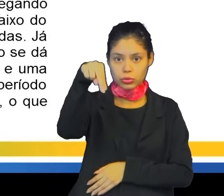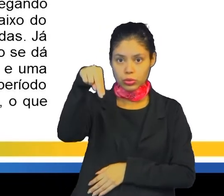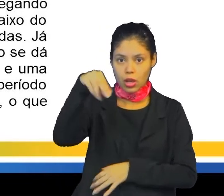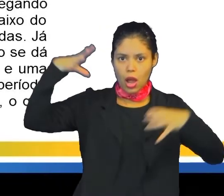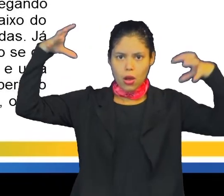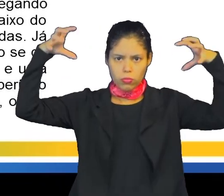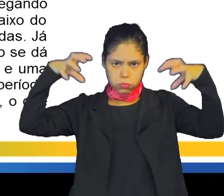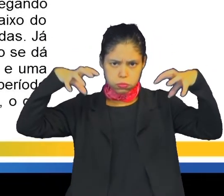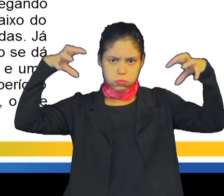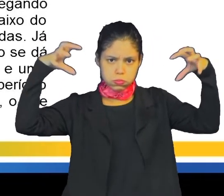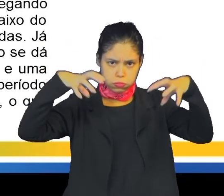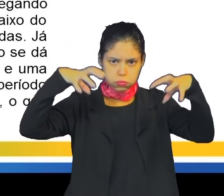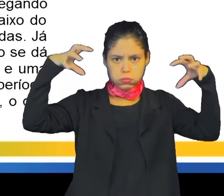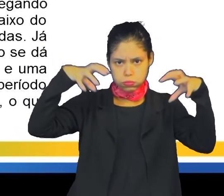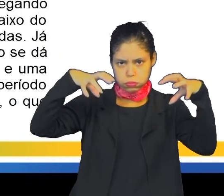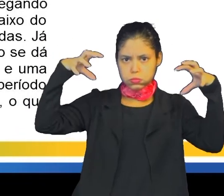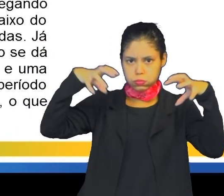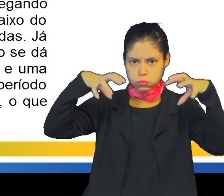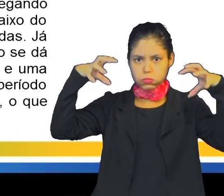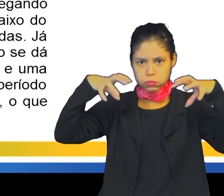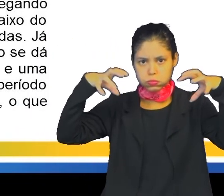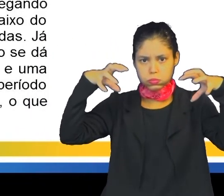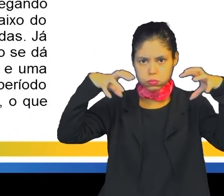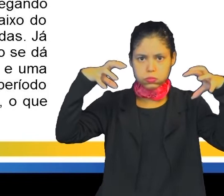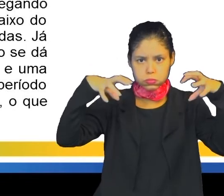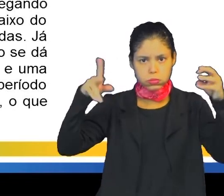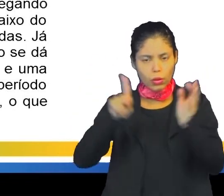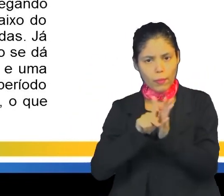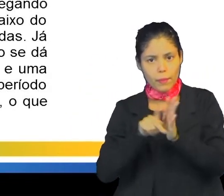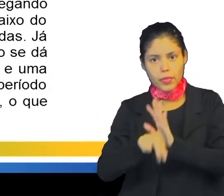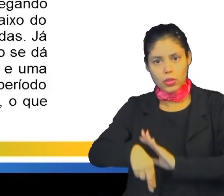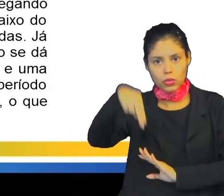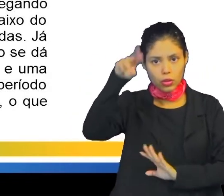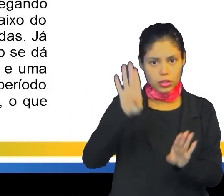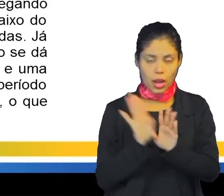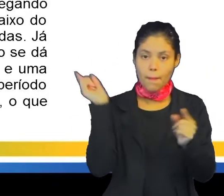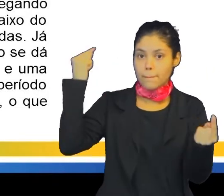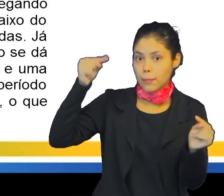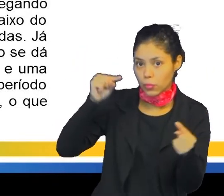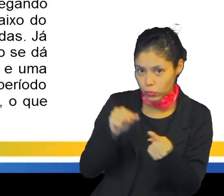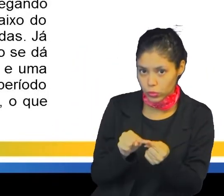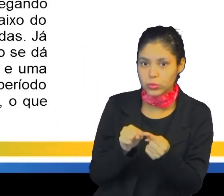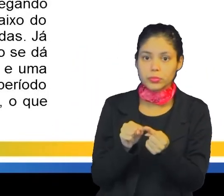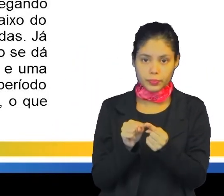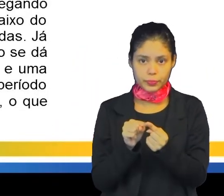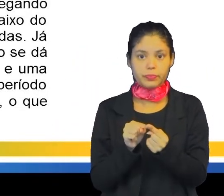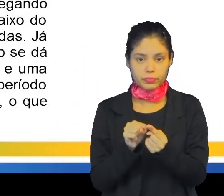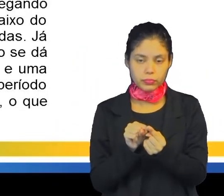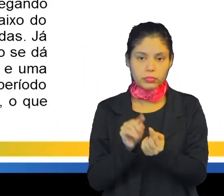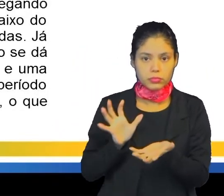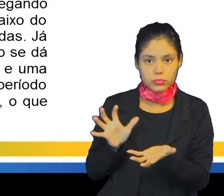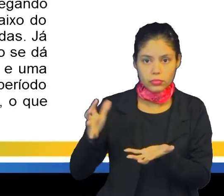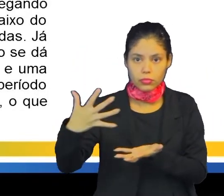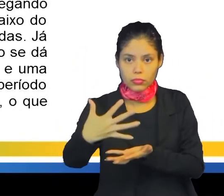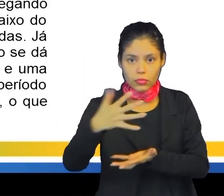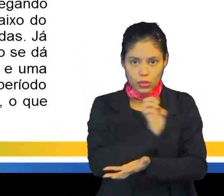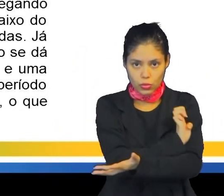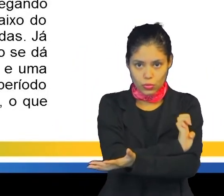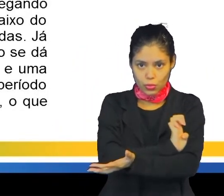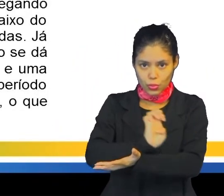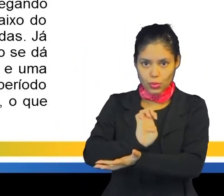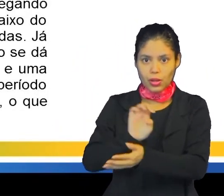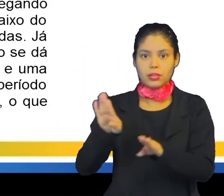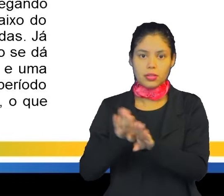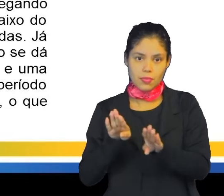ocorrem chuvas apesar da Baixa temperatura tal fato se dá por que a região norte da próxima à linha do Equador há muita vegetação a